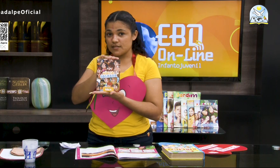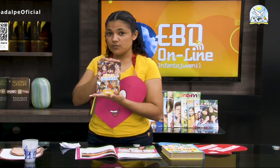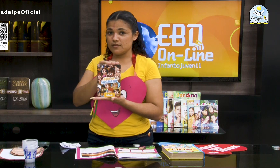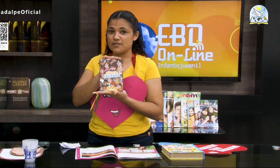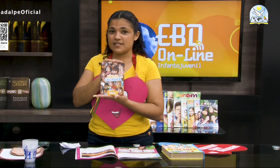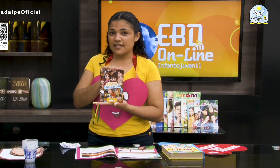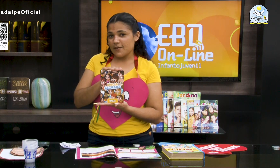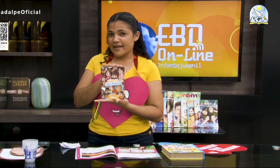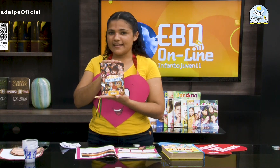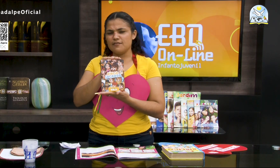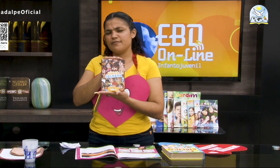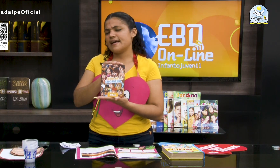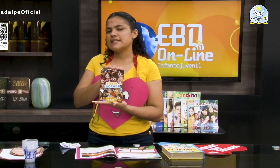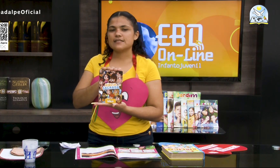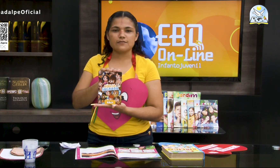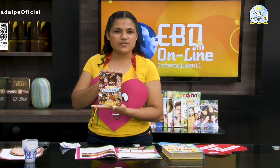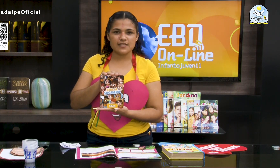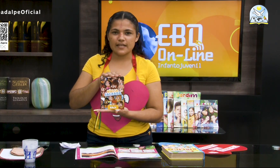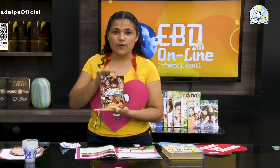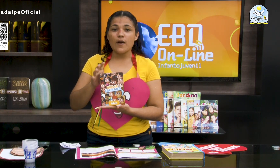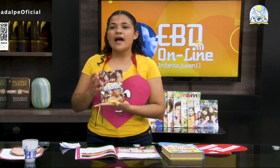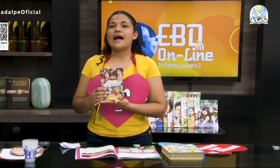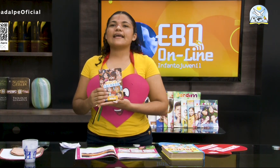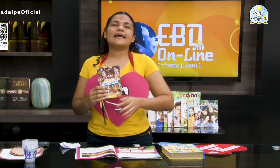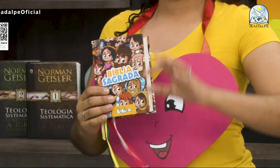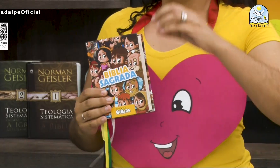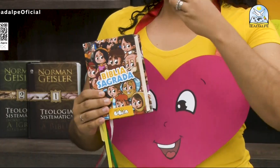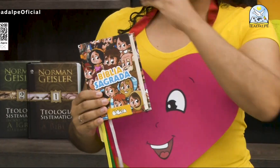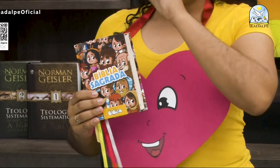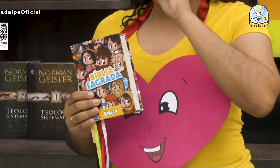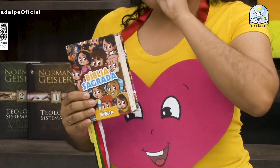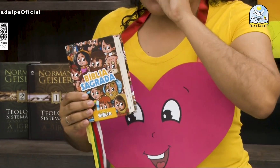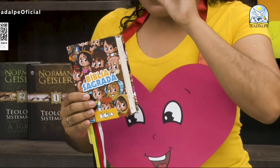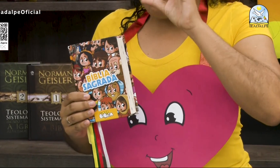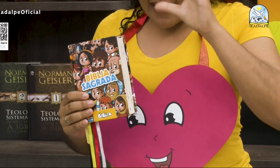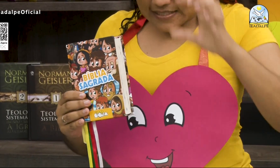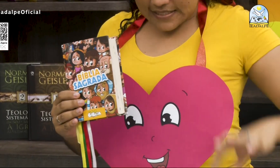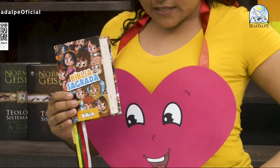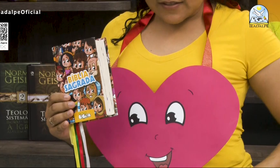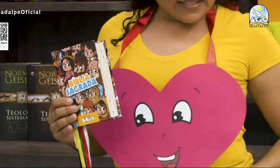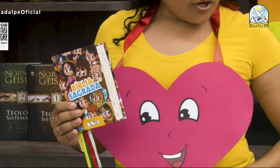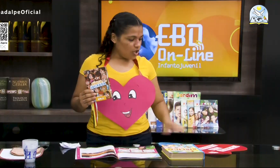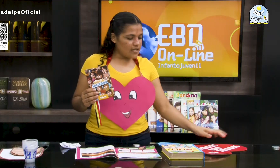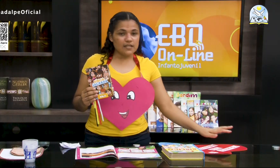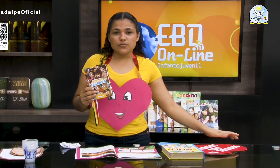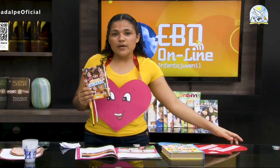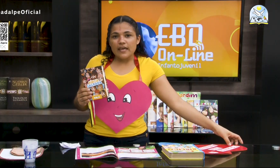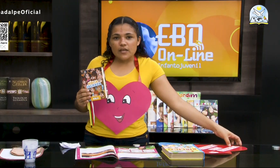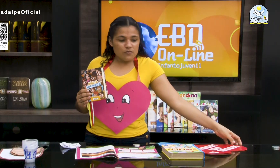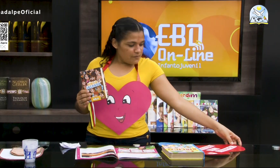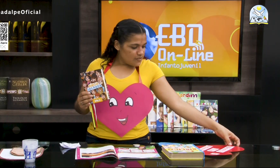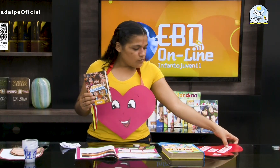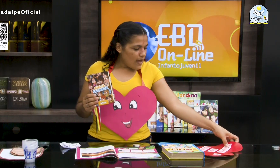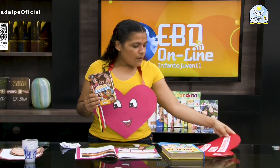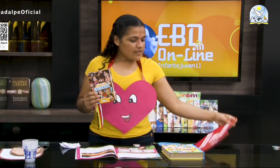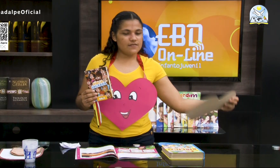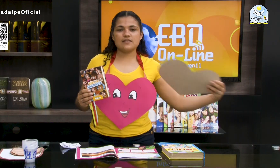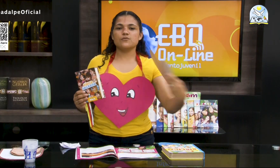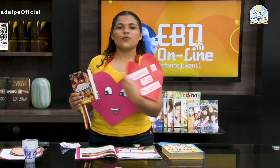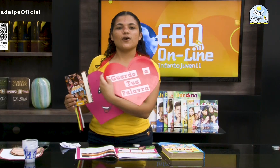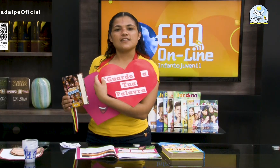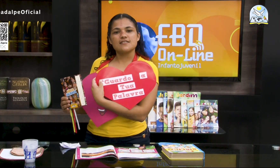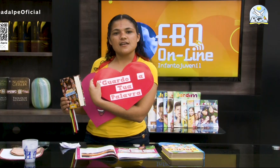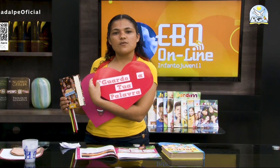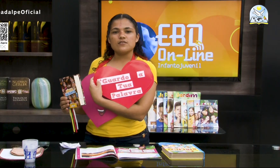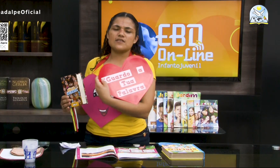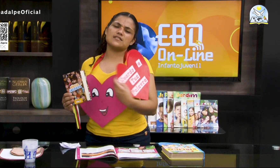aquele versículo que você leu, aquela frase que você leu, aquela frasezinha que você está colocando em um visual, às vezes